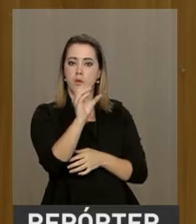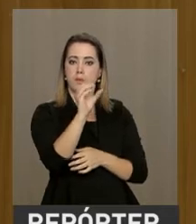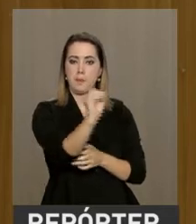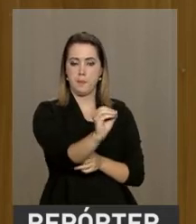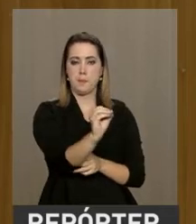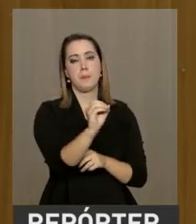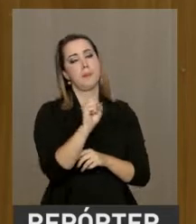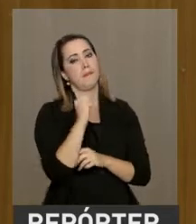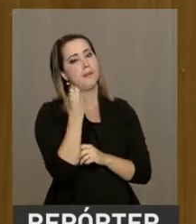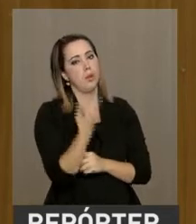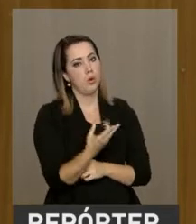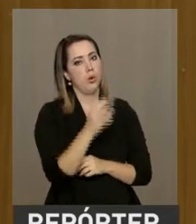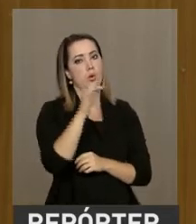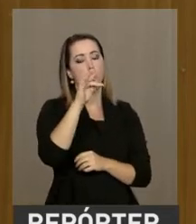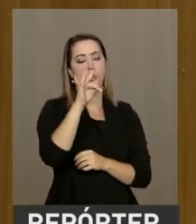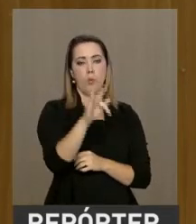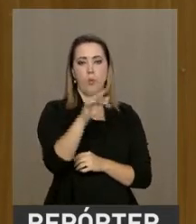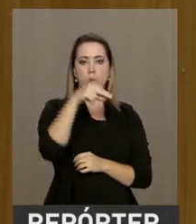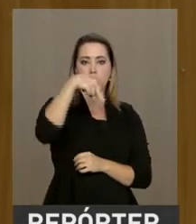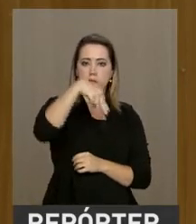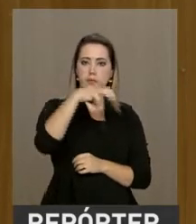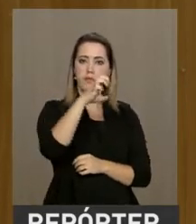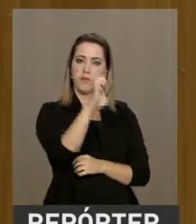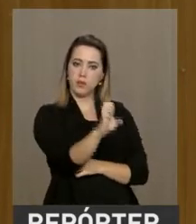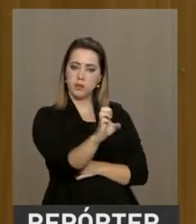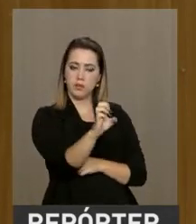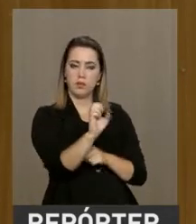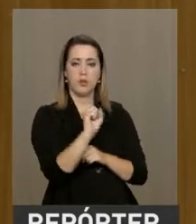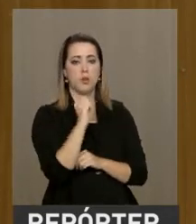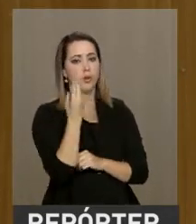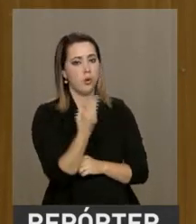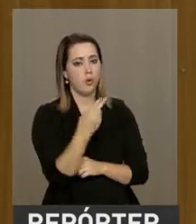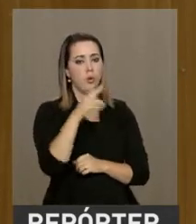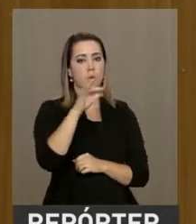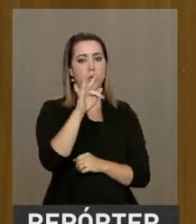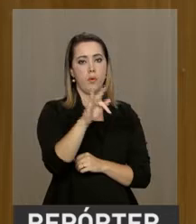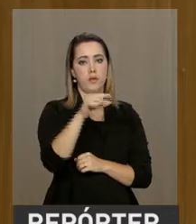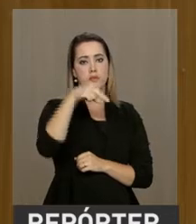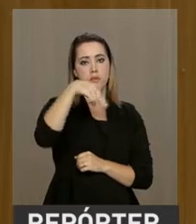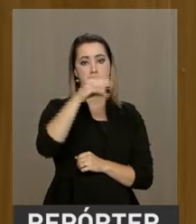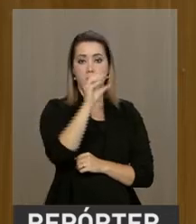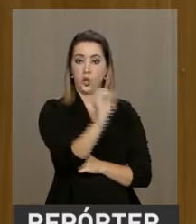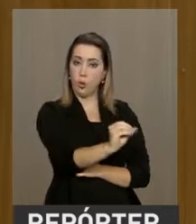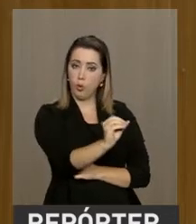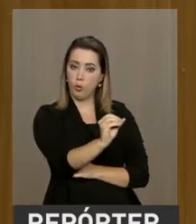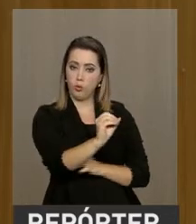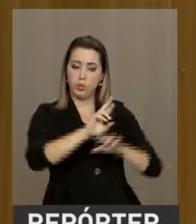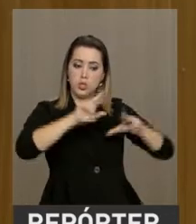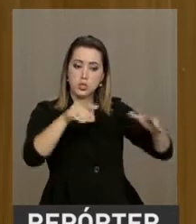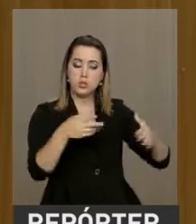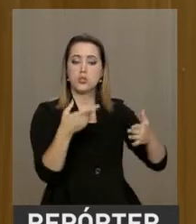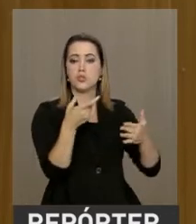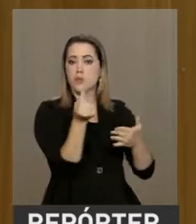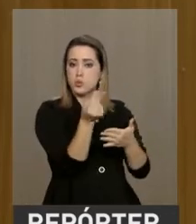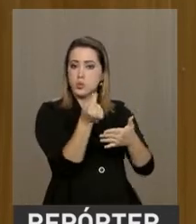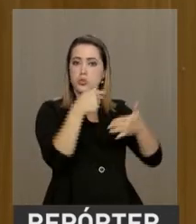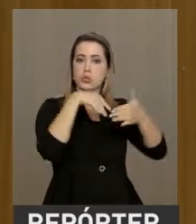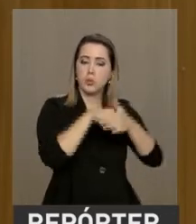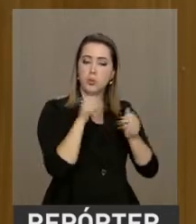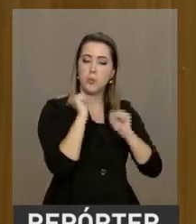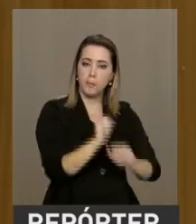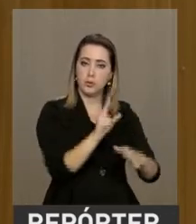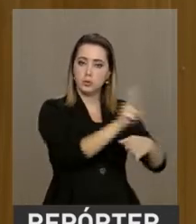do nordeste o fn é que o fundo do norte ufrn ó nestes casos os empresários os